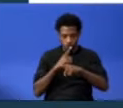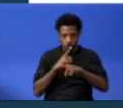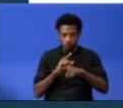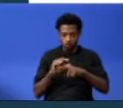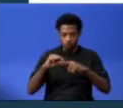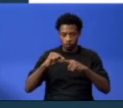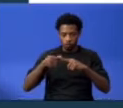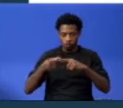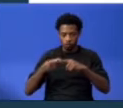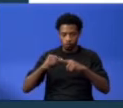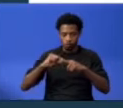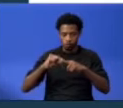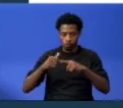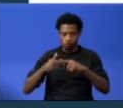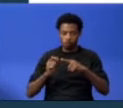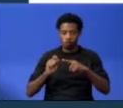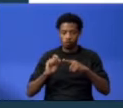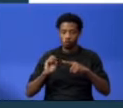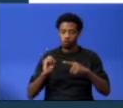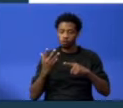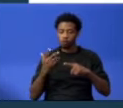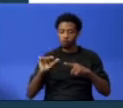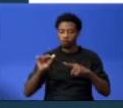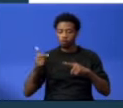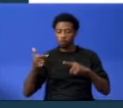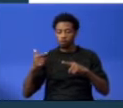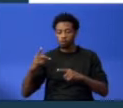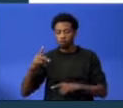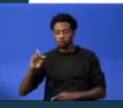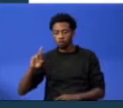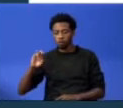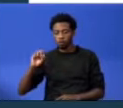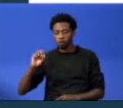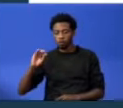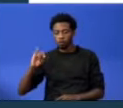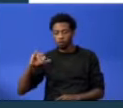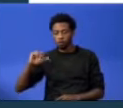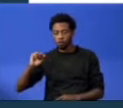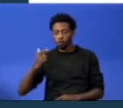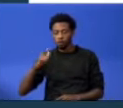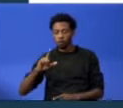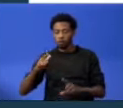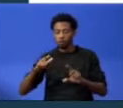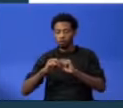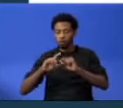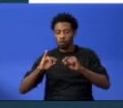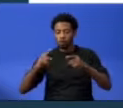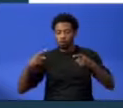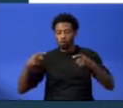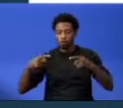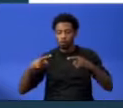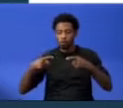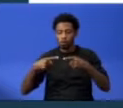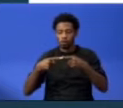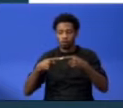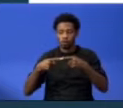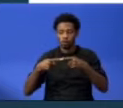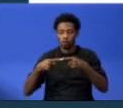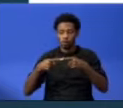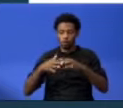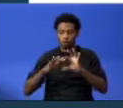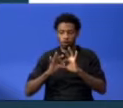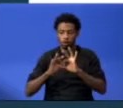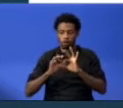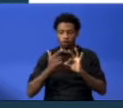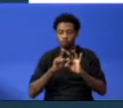Em relação aos filamentos finos, a gente tem a estrutura das proteínas globulares, que são denominadas proteínas